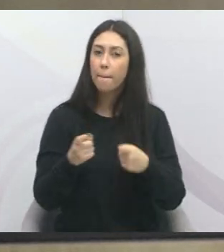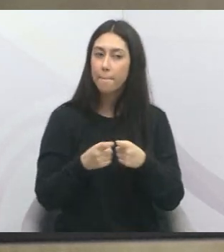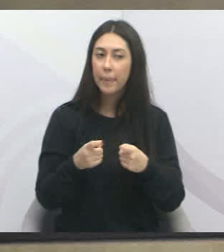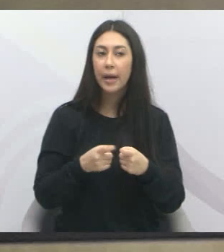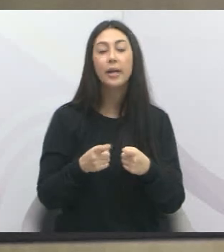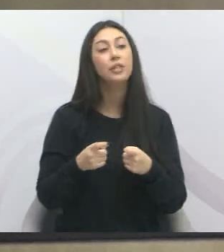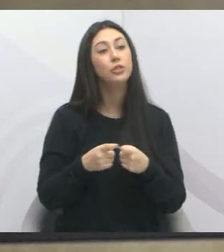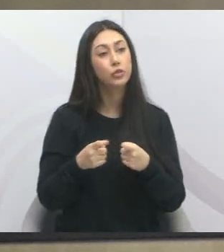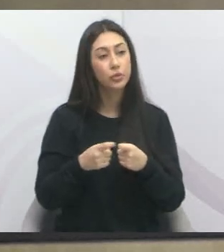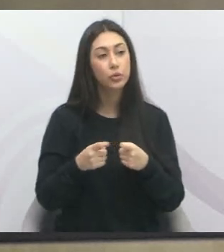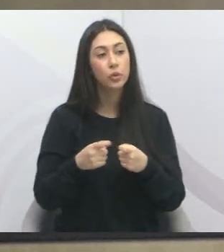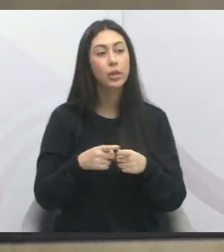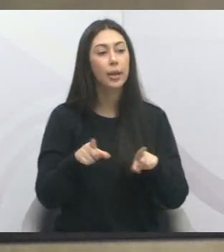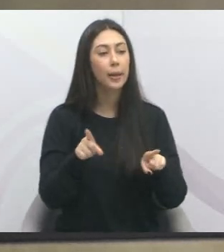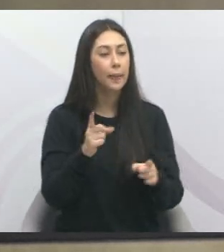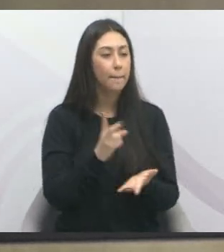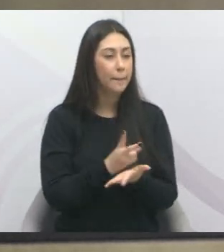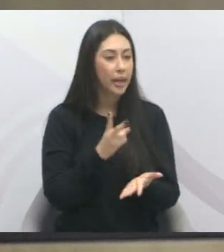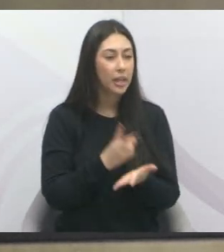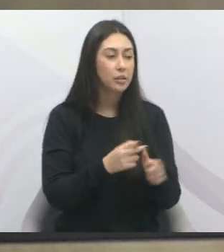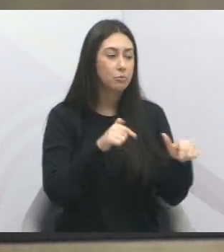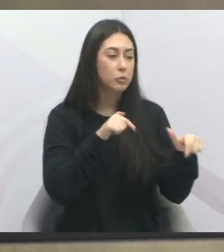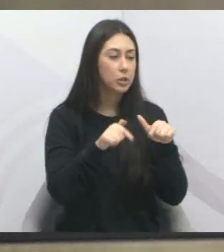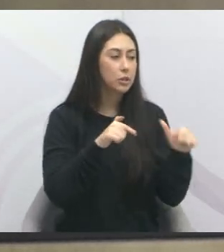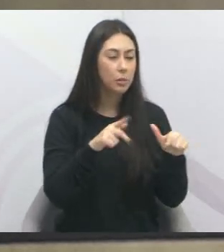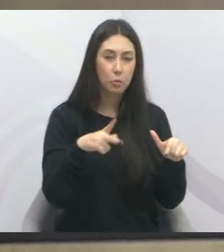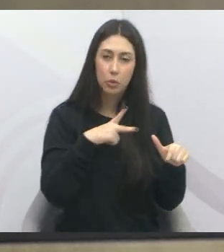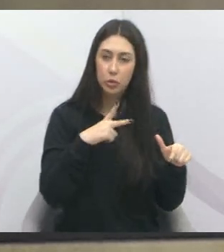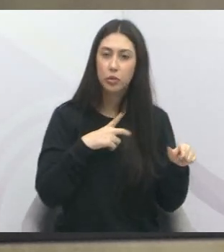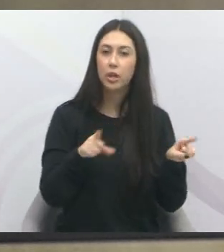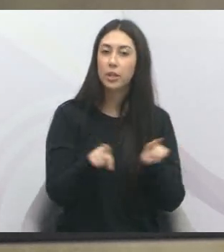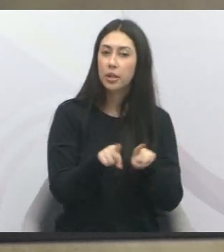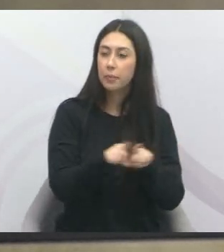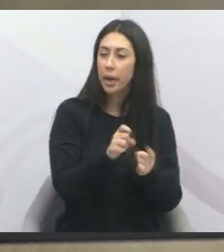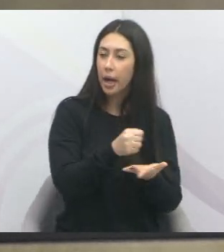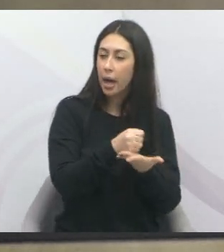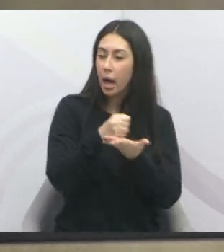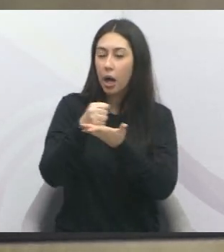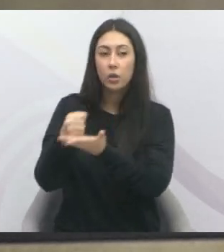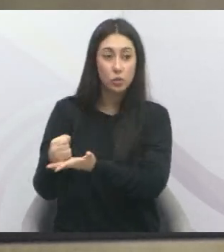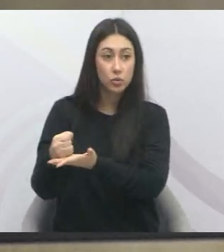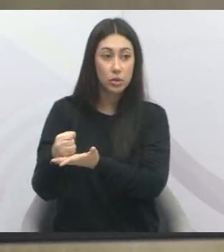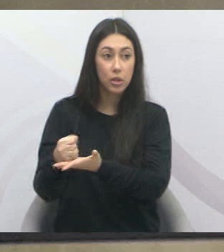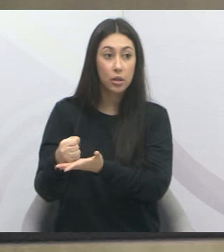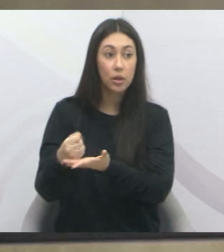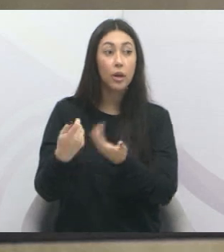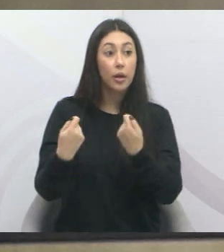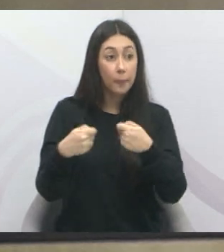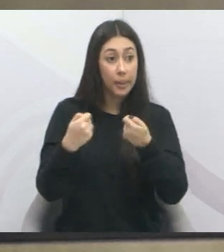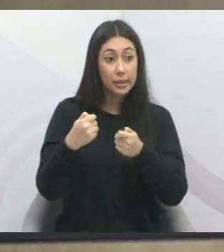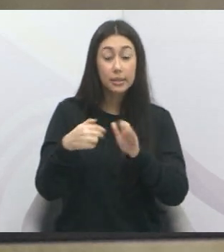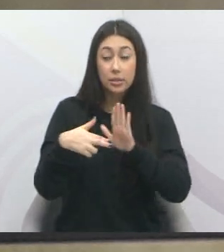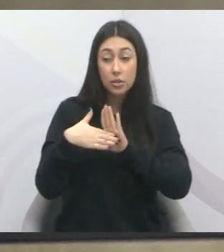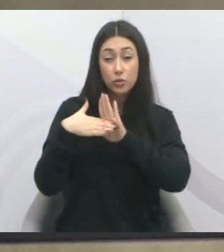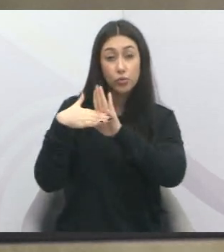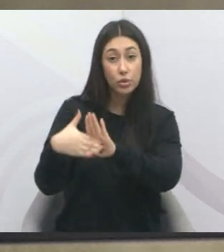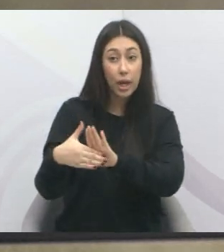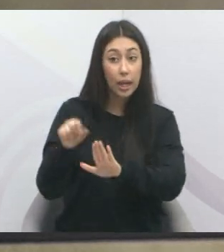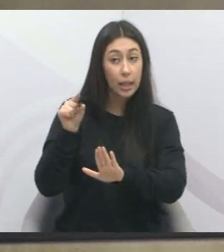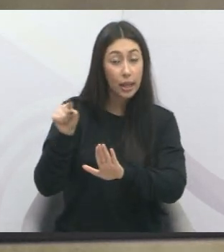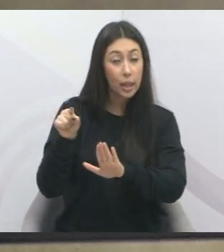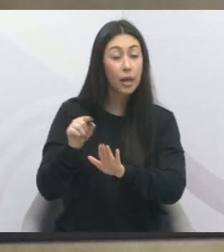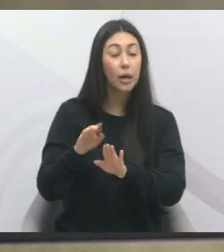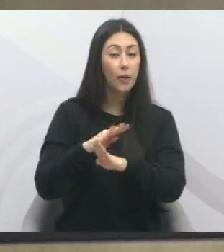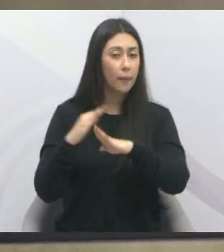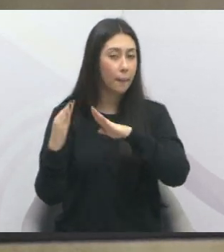que vinculam com a população, que é o que nós queremos. O médico tem que ser aquele médico daquele bairro, daquela família que está